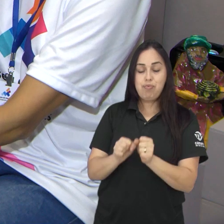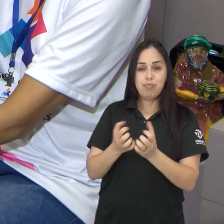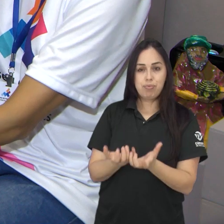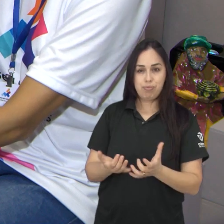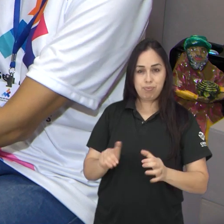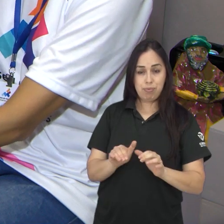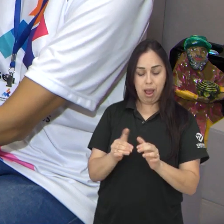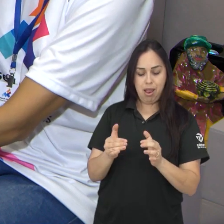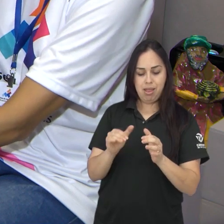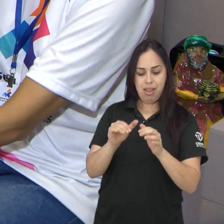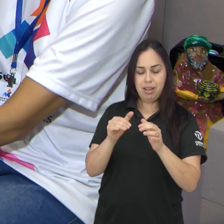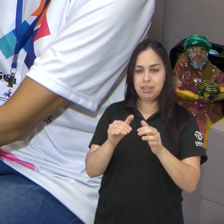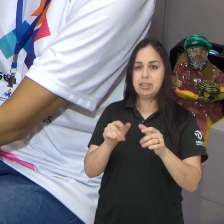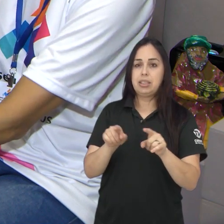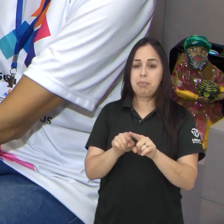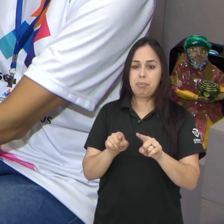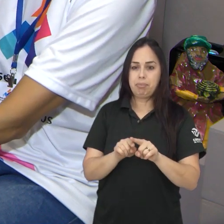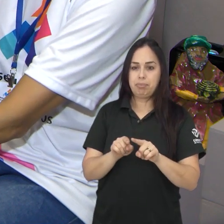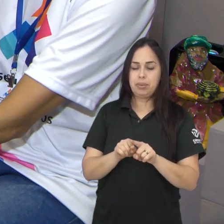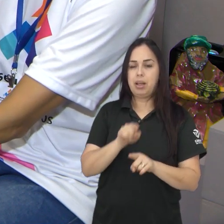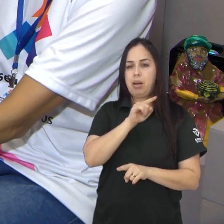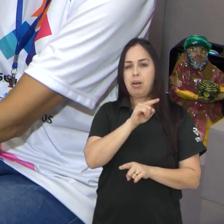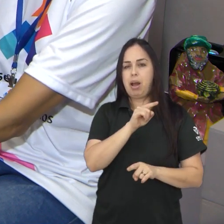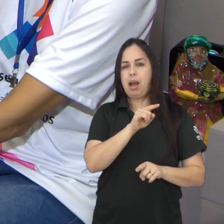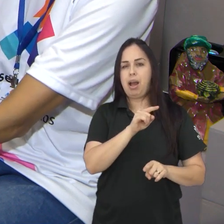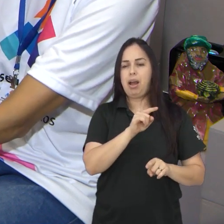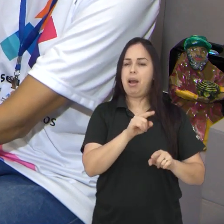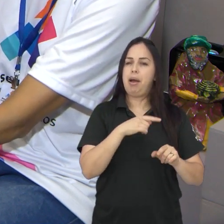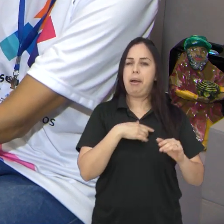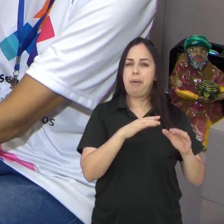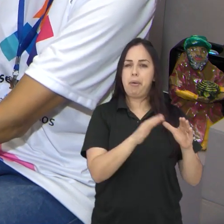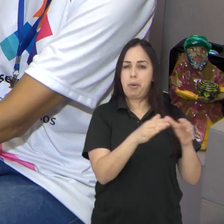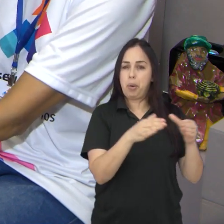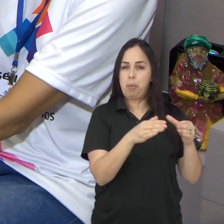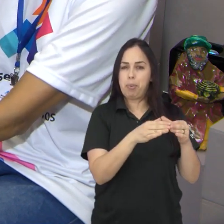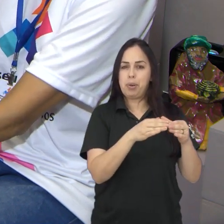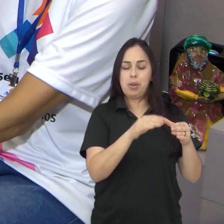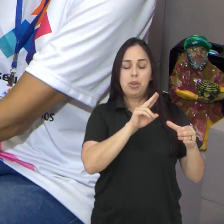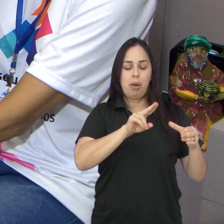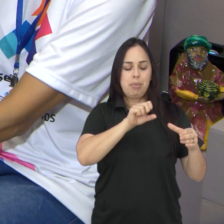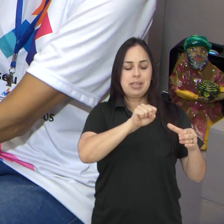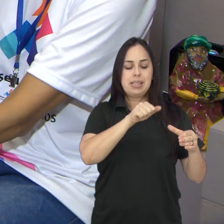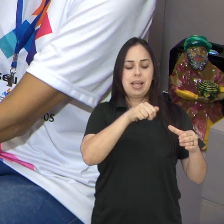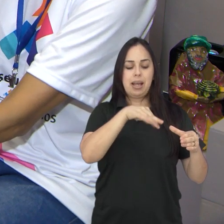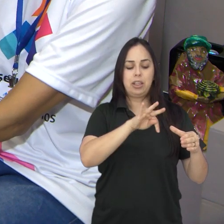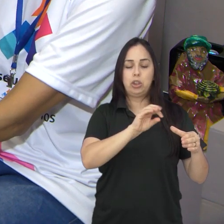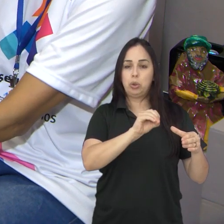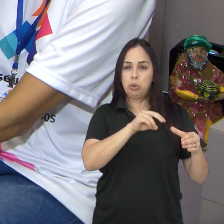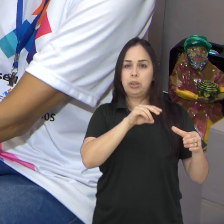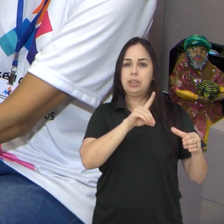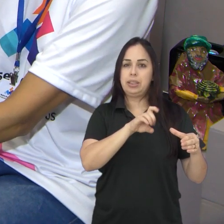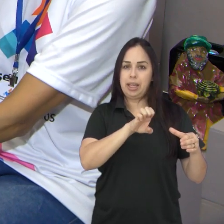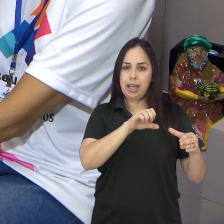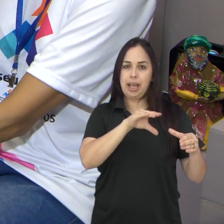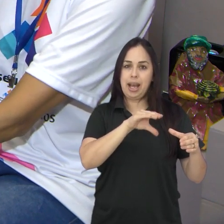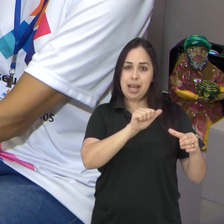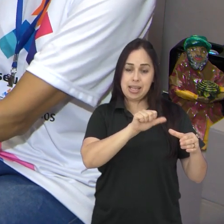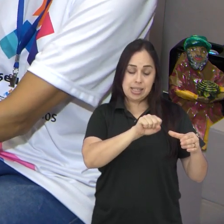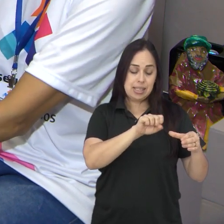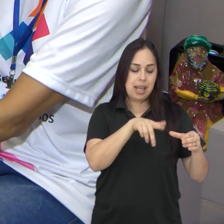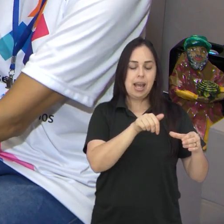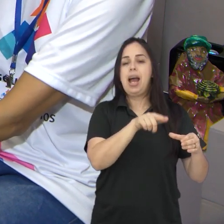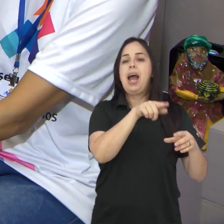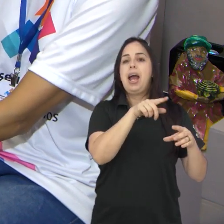né, de argila, pelo pessoal do Santo de Casa, que é um grupo de figureiros de São José